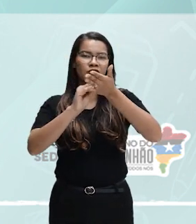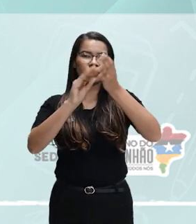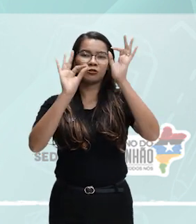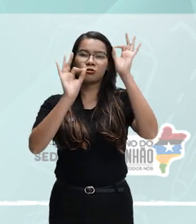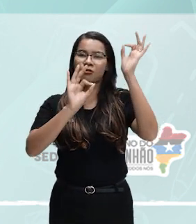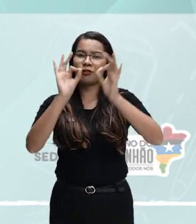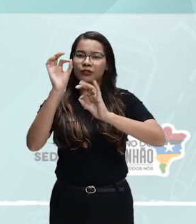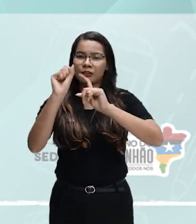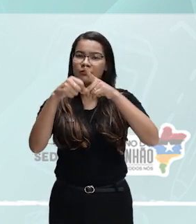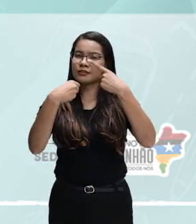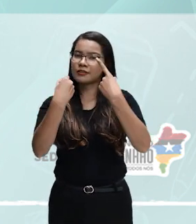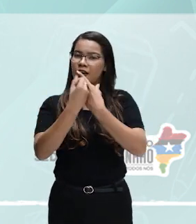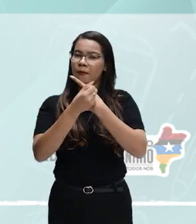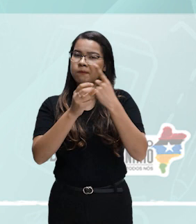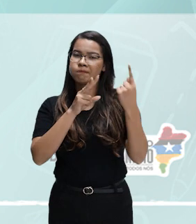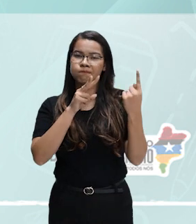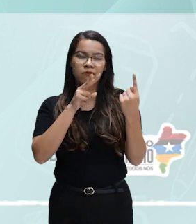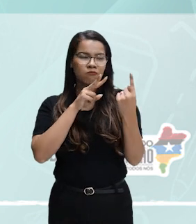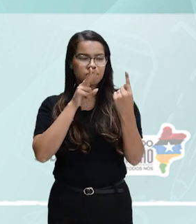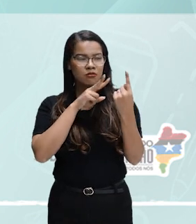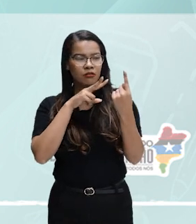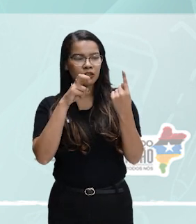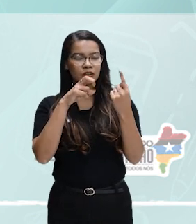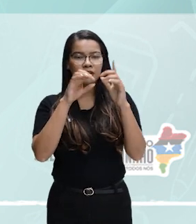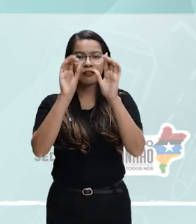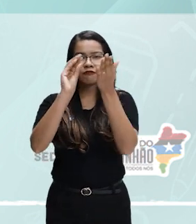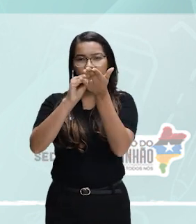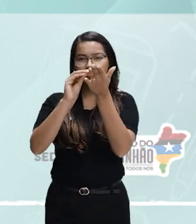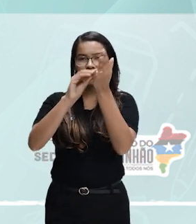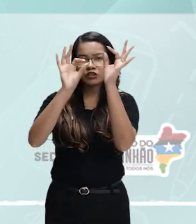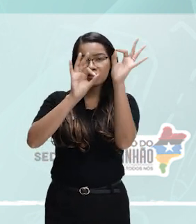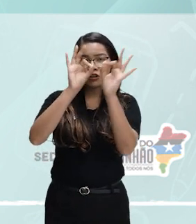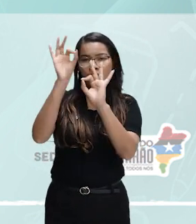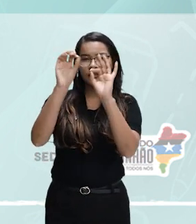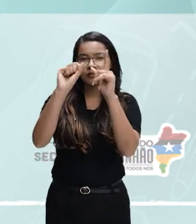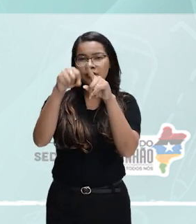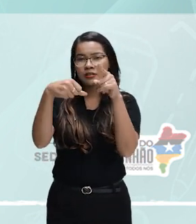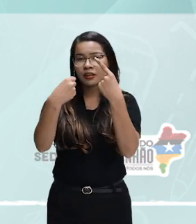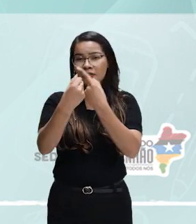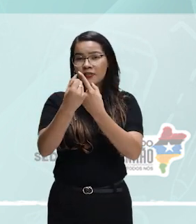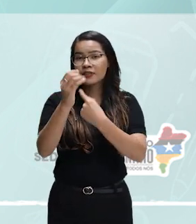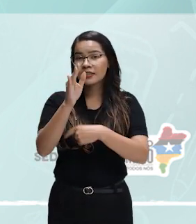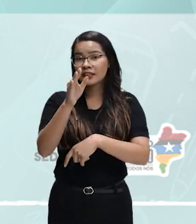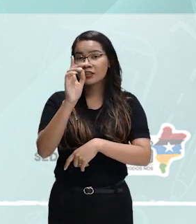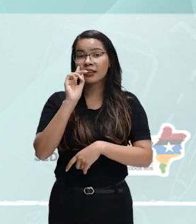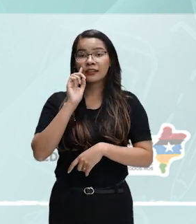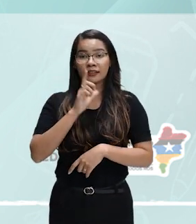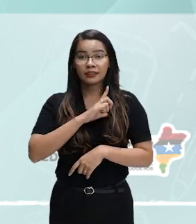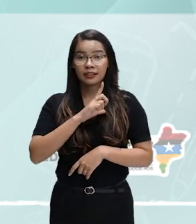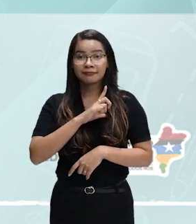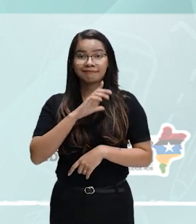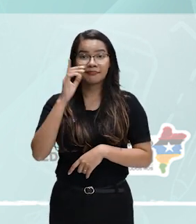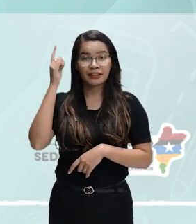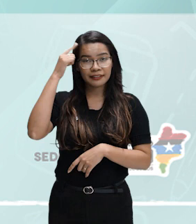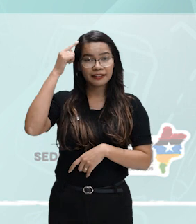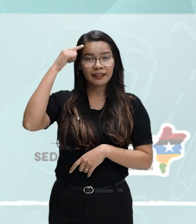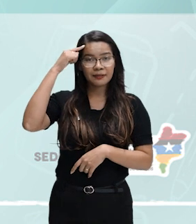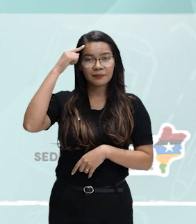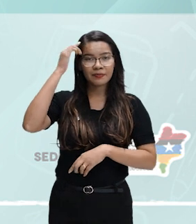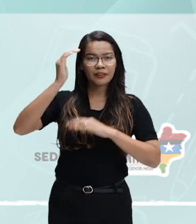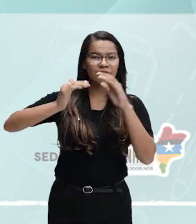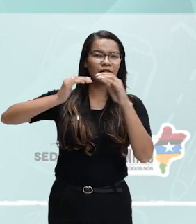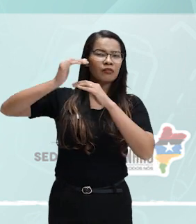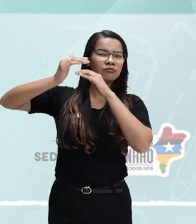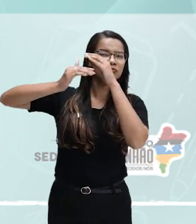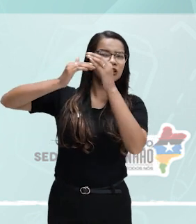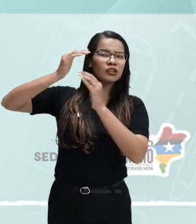certo? Pela perspectiva da desordem social, você tem uma ideia evolucionista /